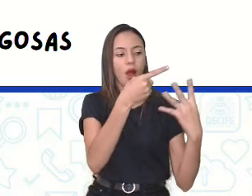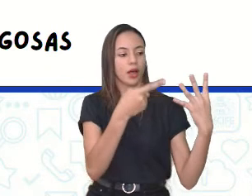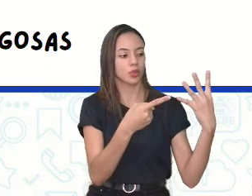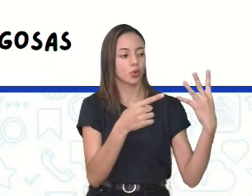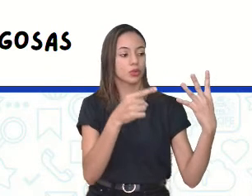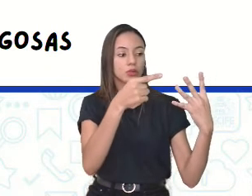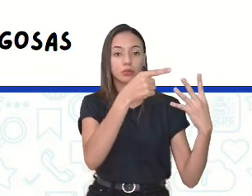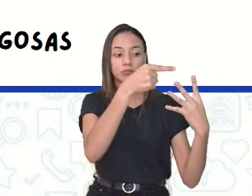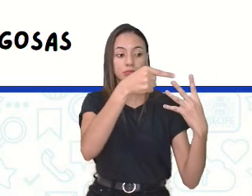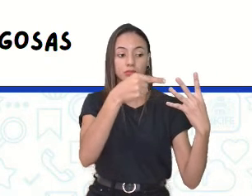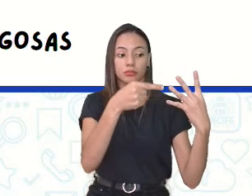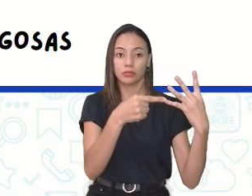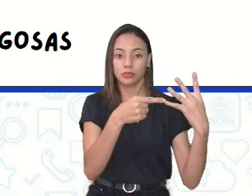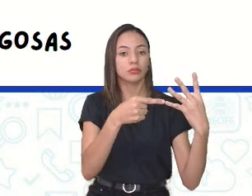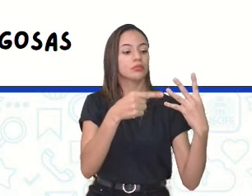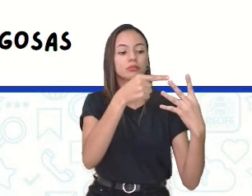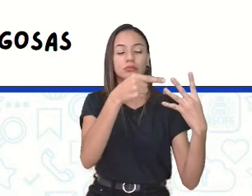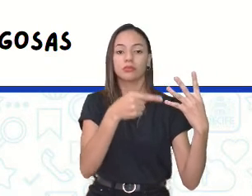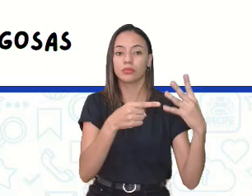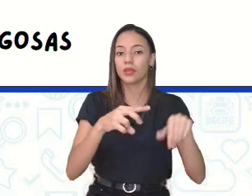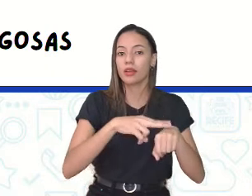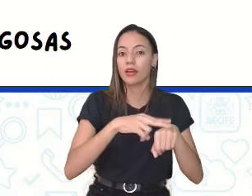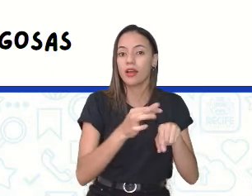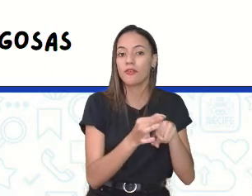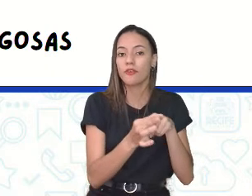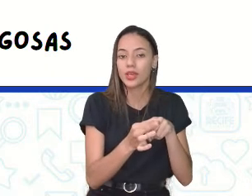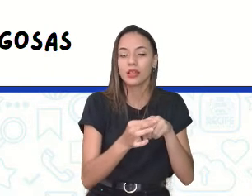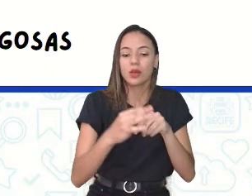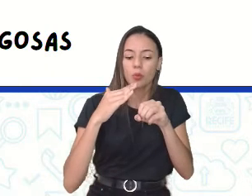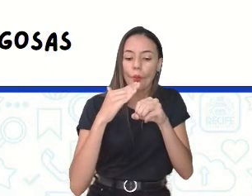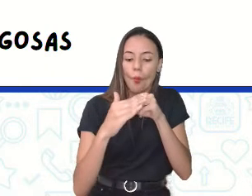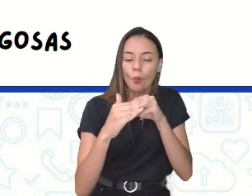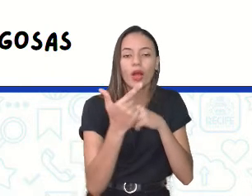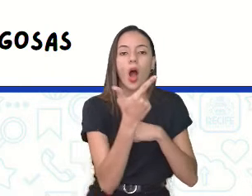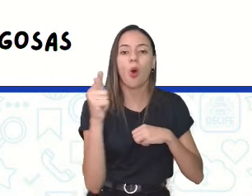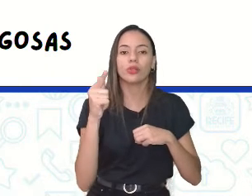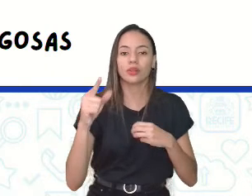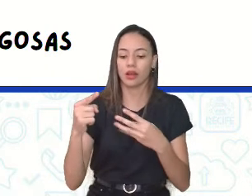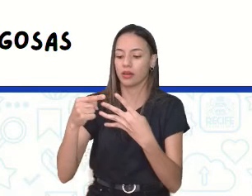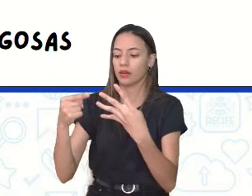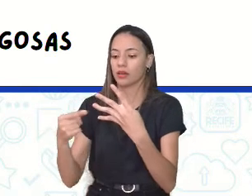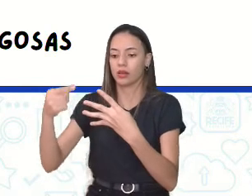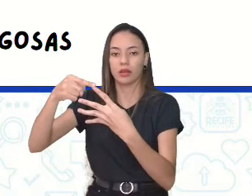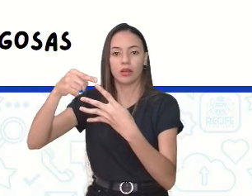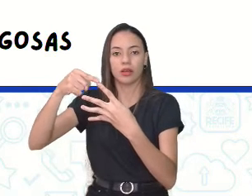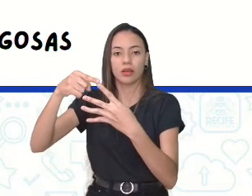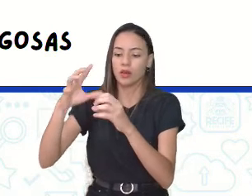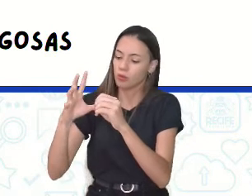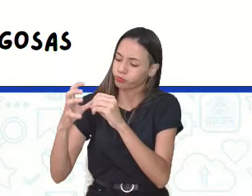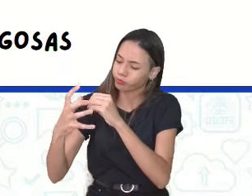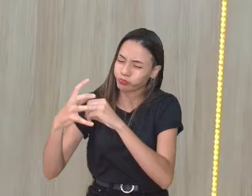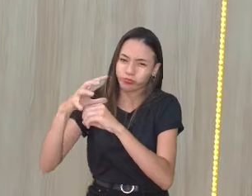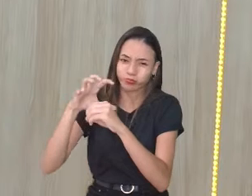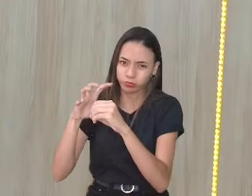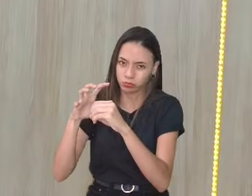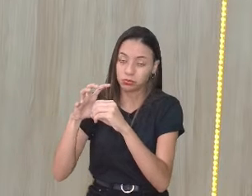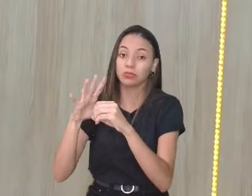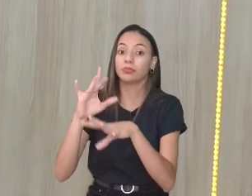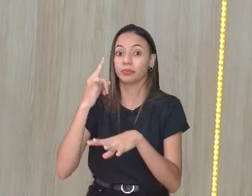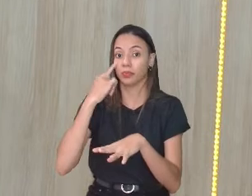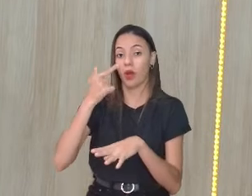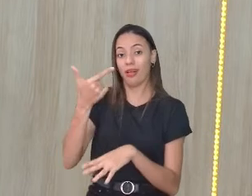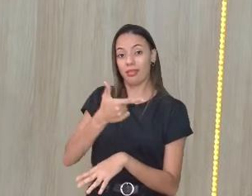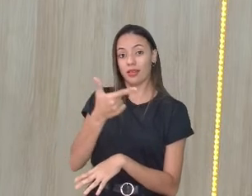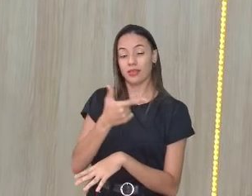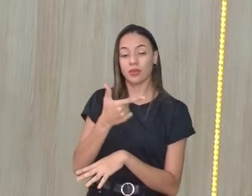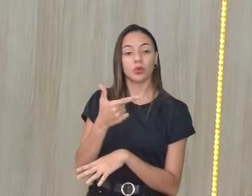3 eram lisas E uma era rugosa. e uma era rugosa. Tá certo? Então, a partir da segunda